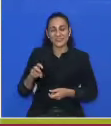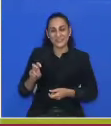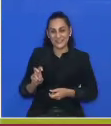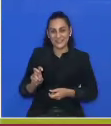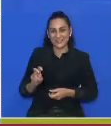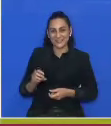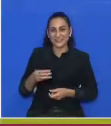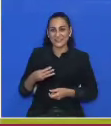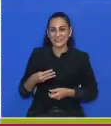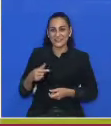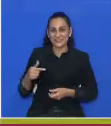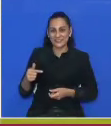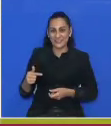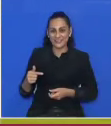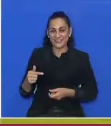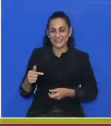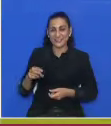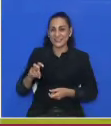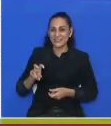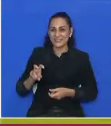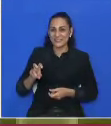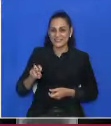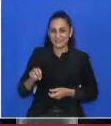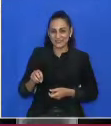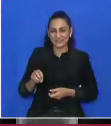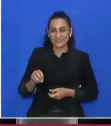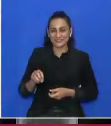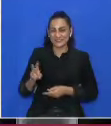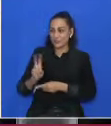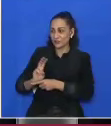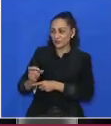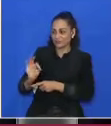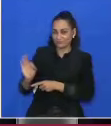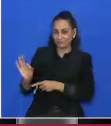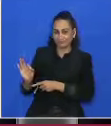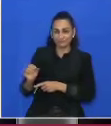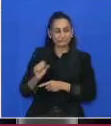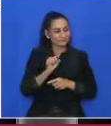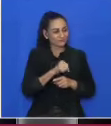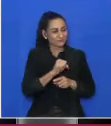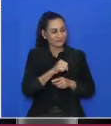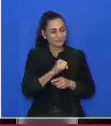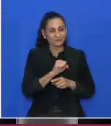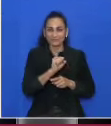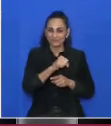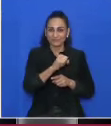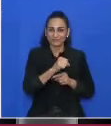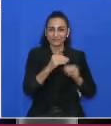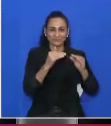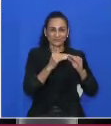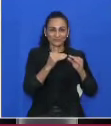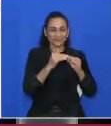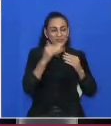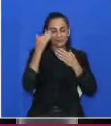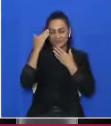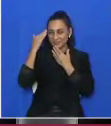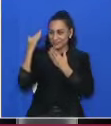35, 37 e 50. Auditores, confirmam? Sim, confirmam. Sim,